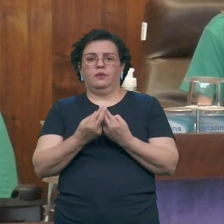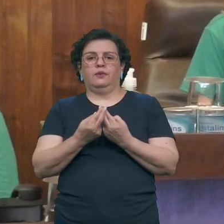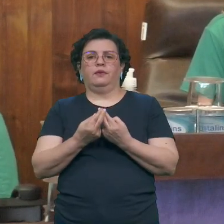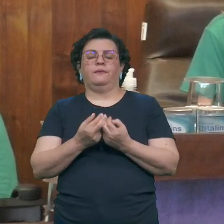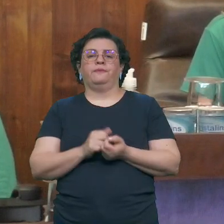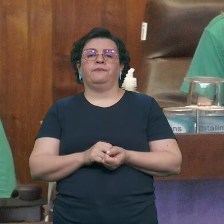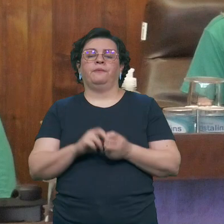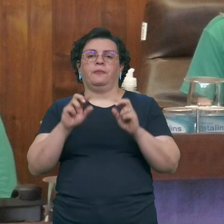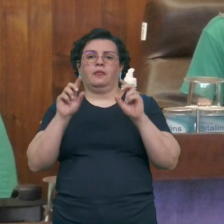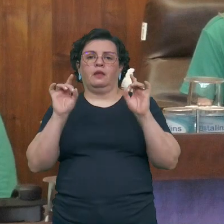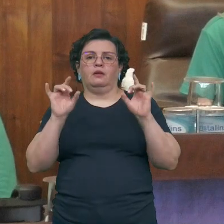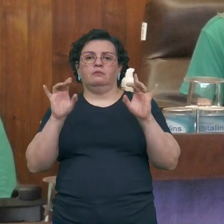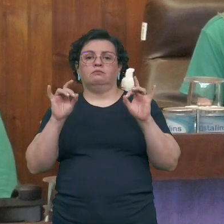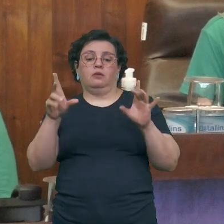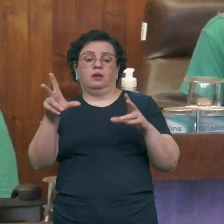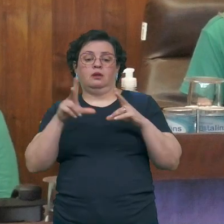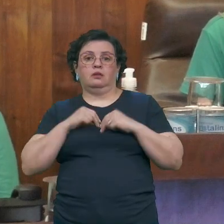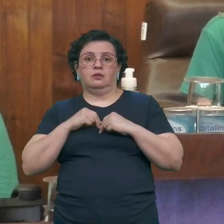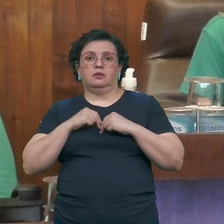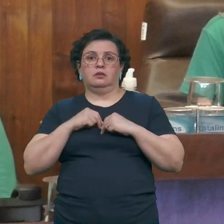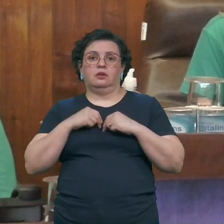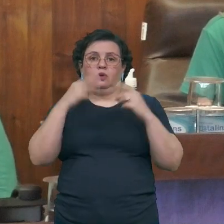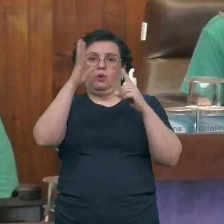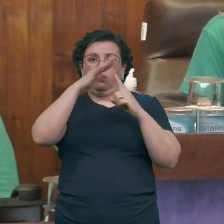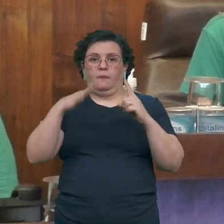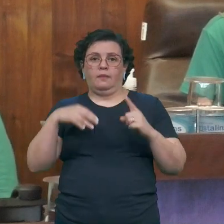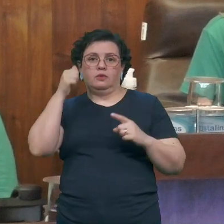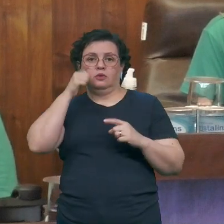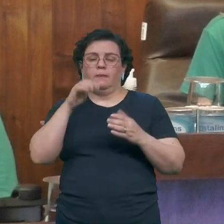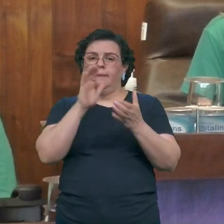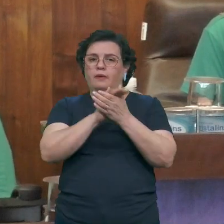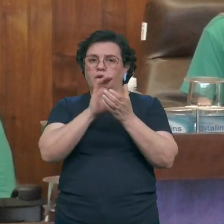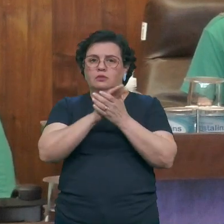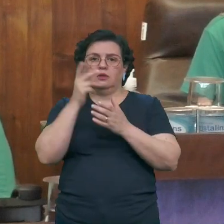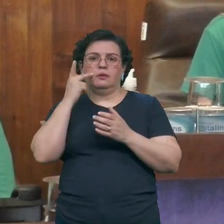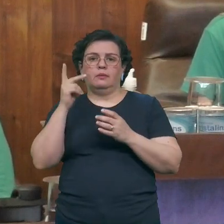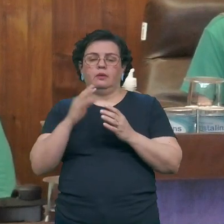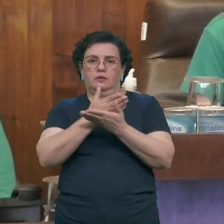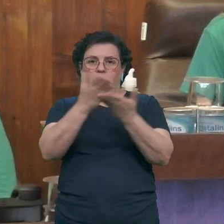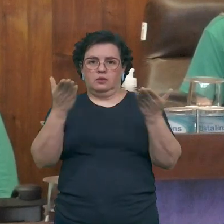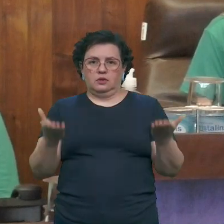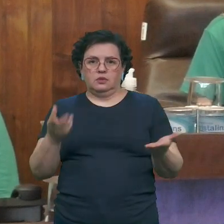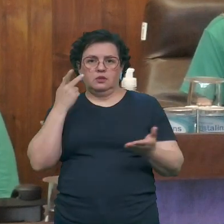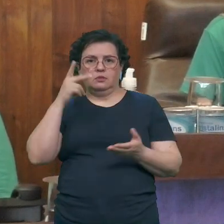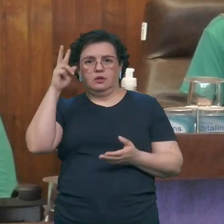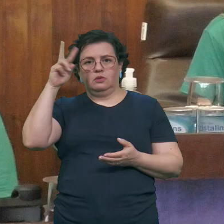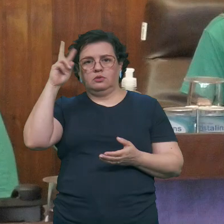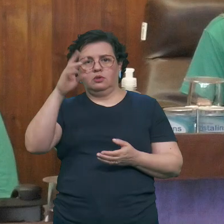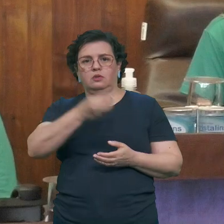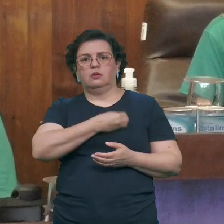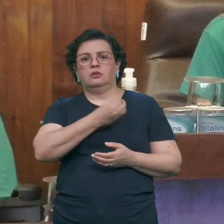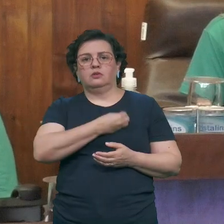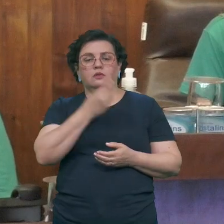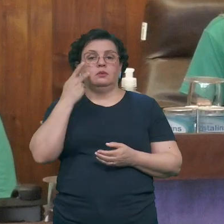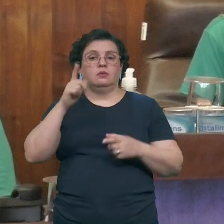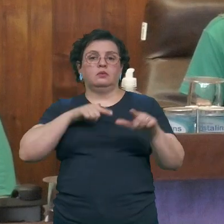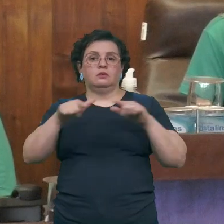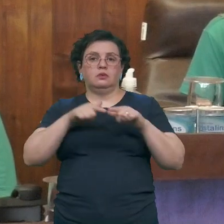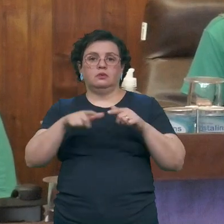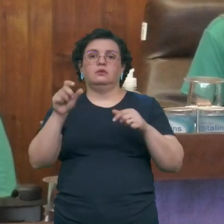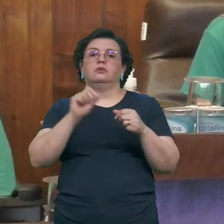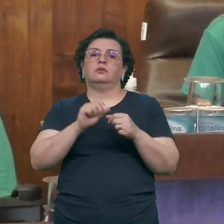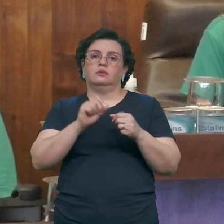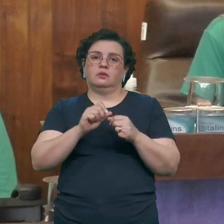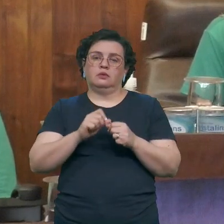merecida homenagem às mulheres. Parabéns a todas por suas trajetórias de vida, pelo trabalho que realizam,